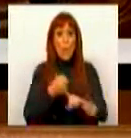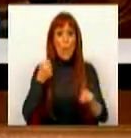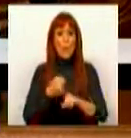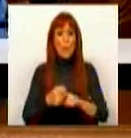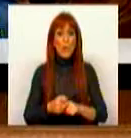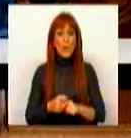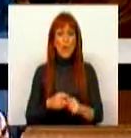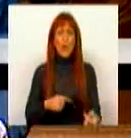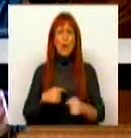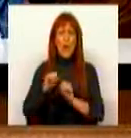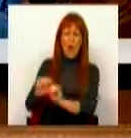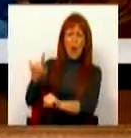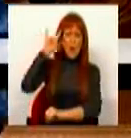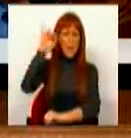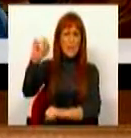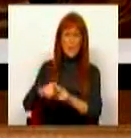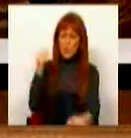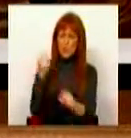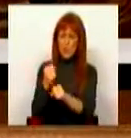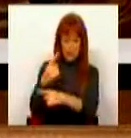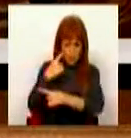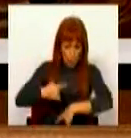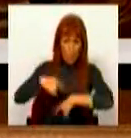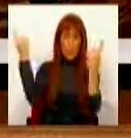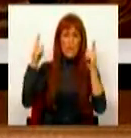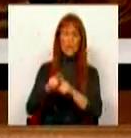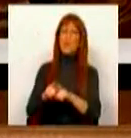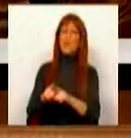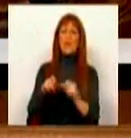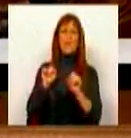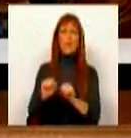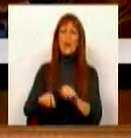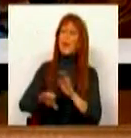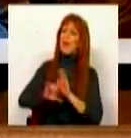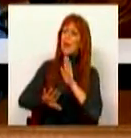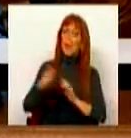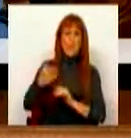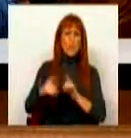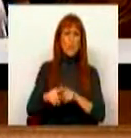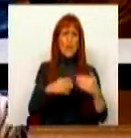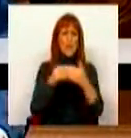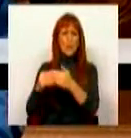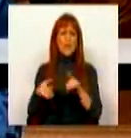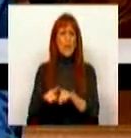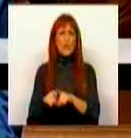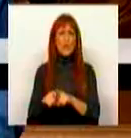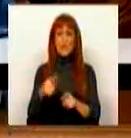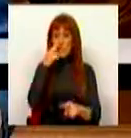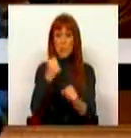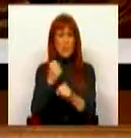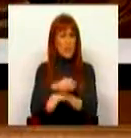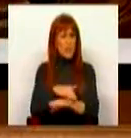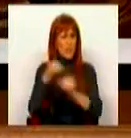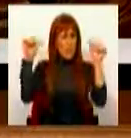combate refutando a ideia de que os serviços públicos são luxuosos direitos, liderados por lascivos funcionários